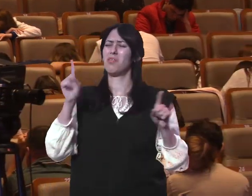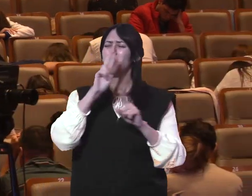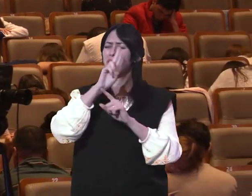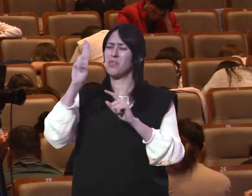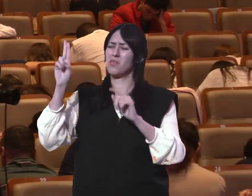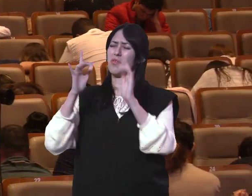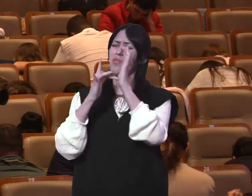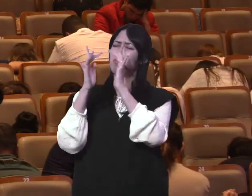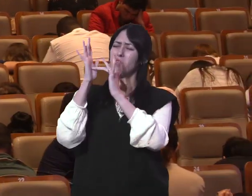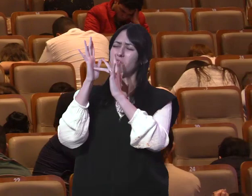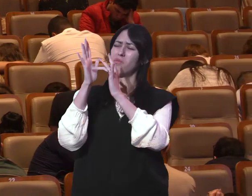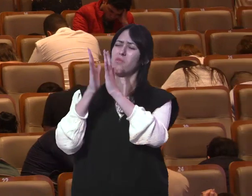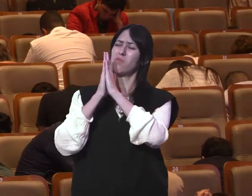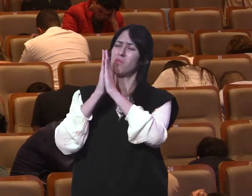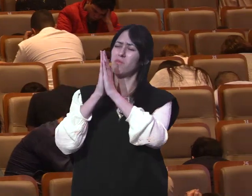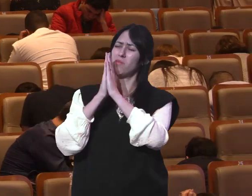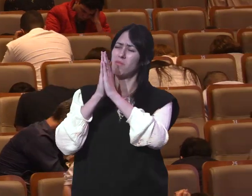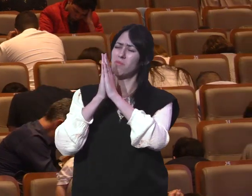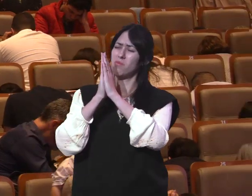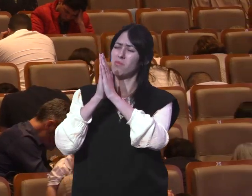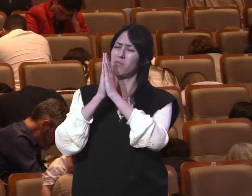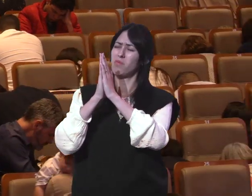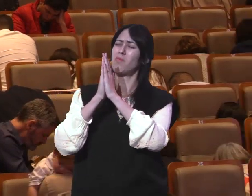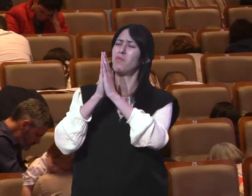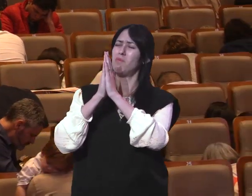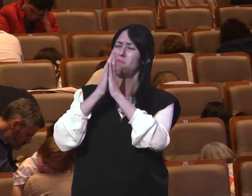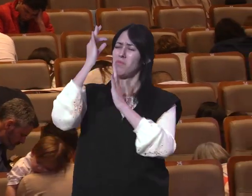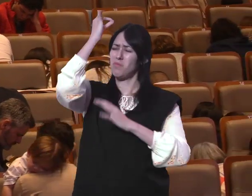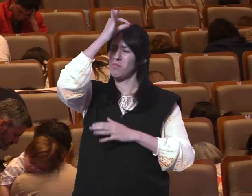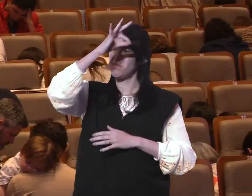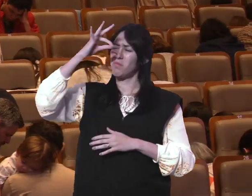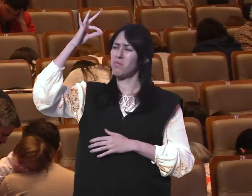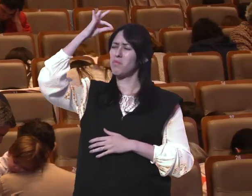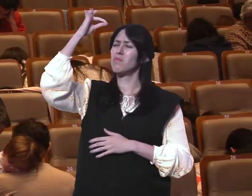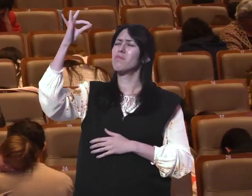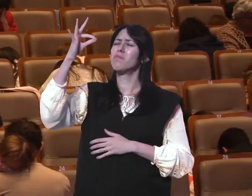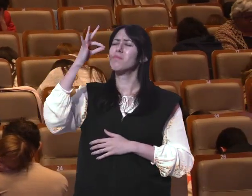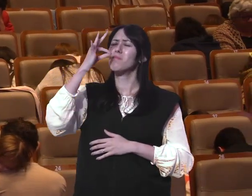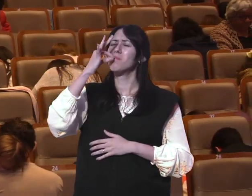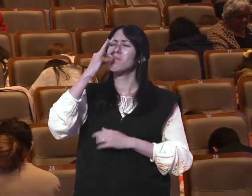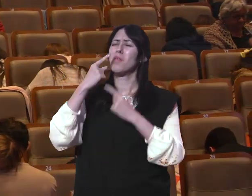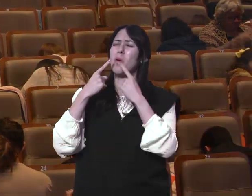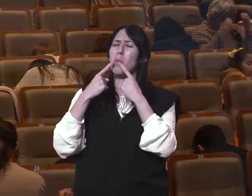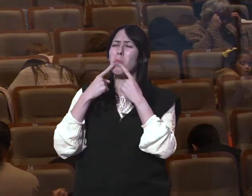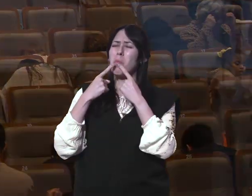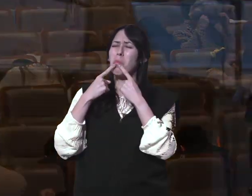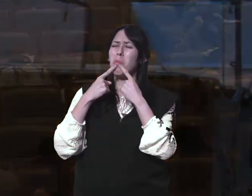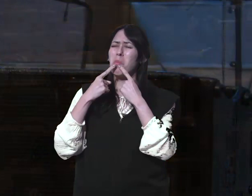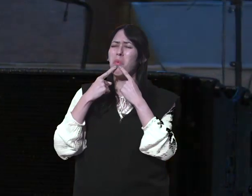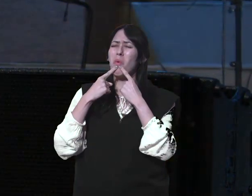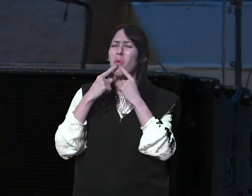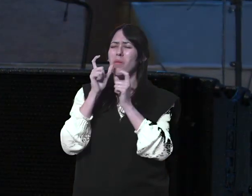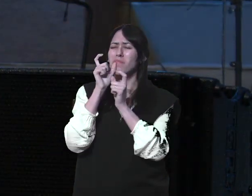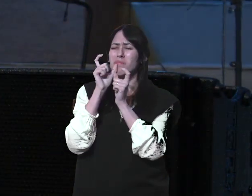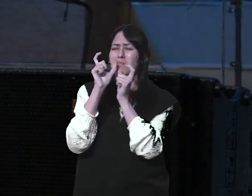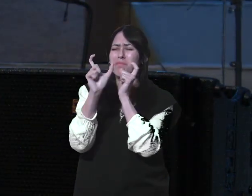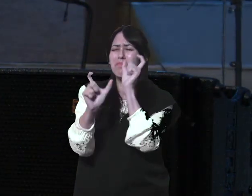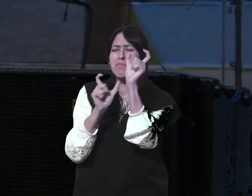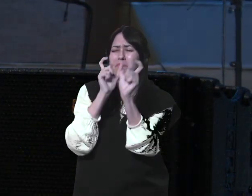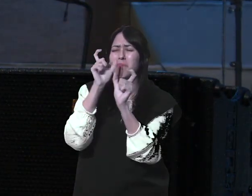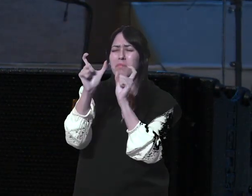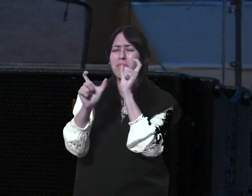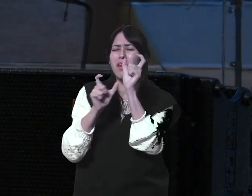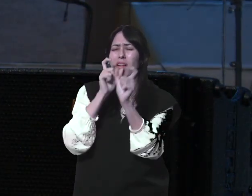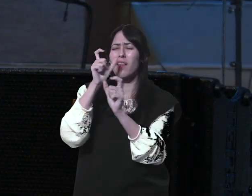derrama sobre a nossa boca uma unção que fala aquilo que